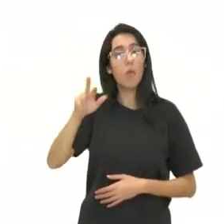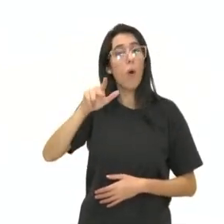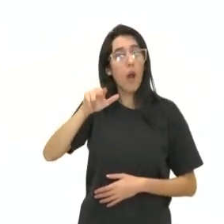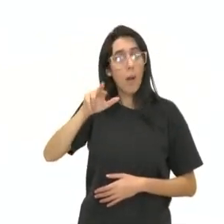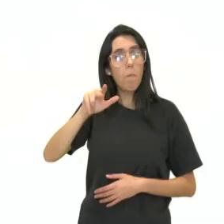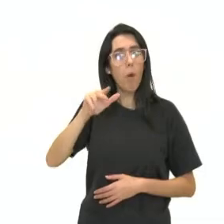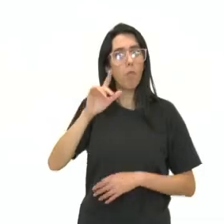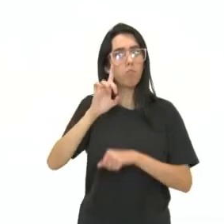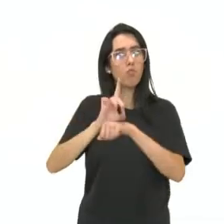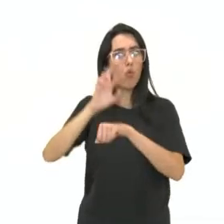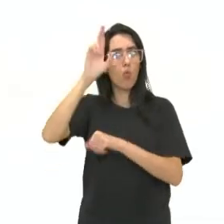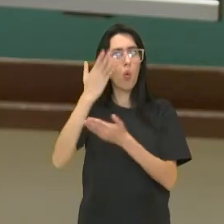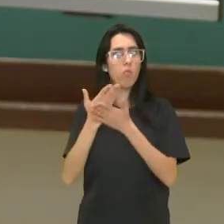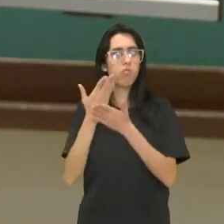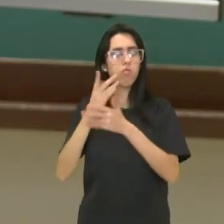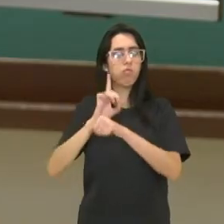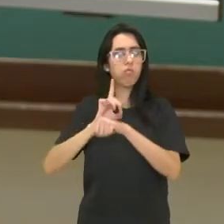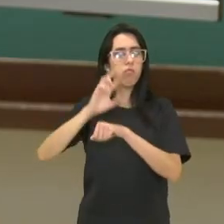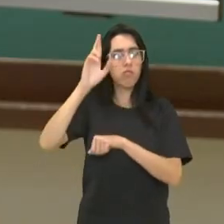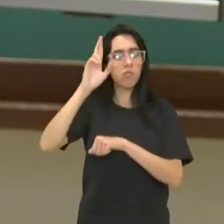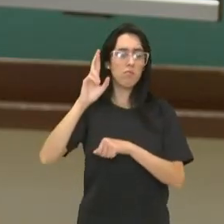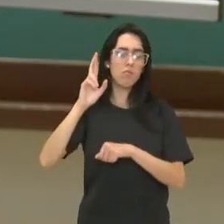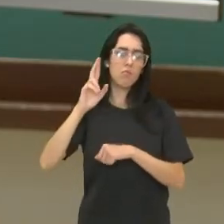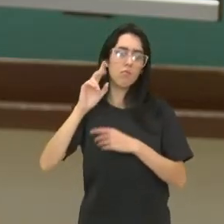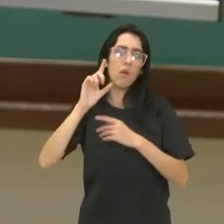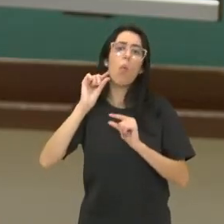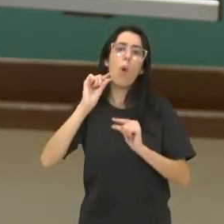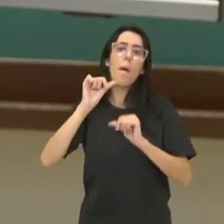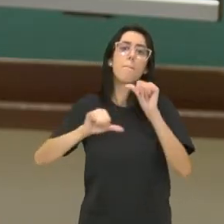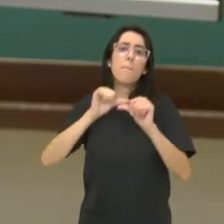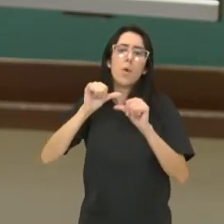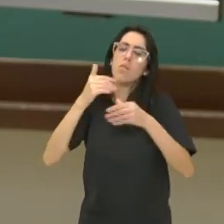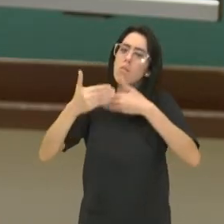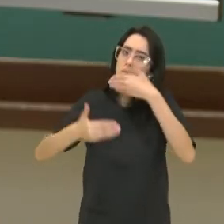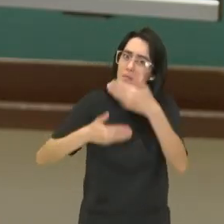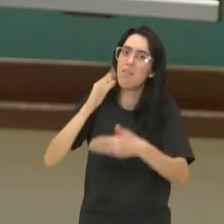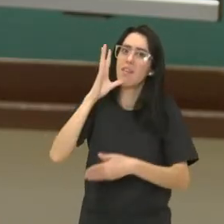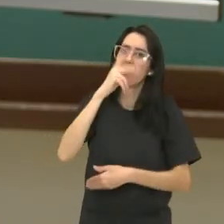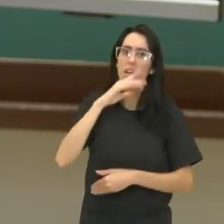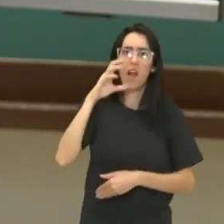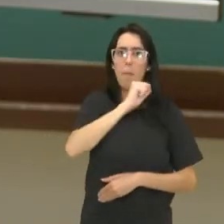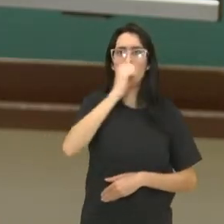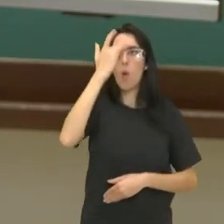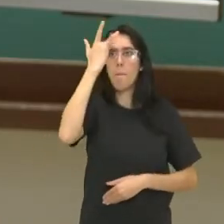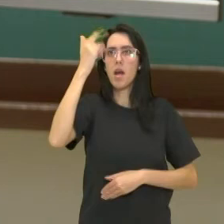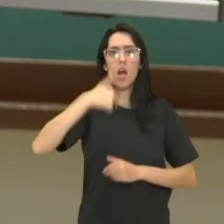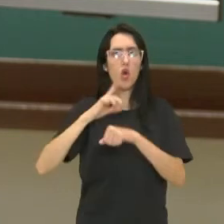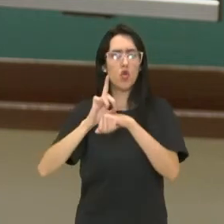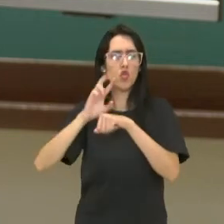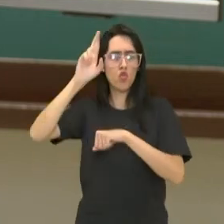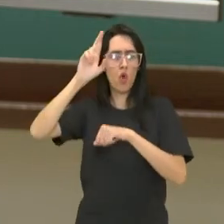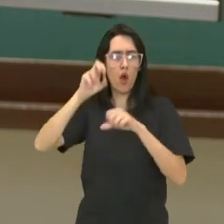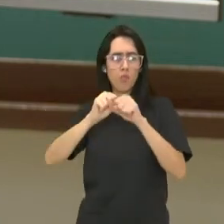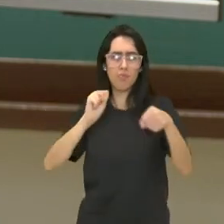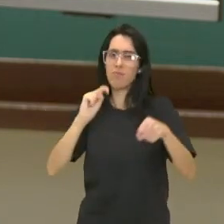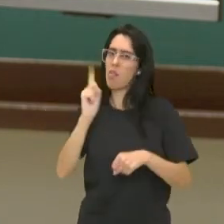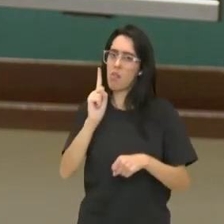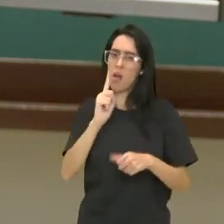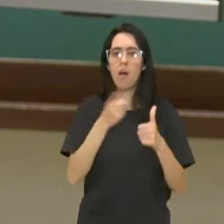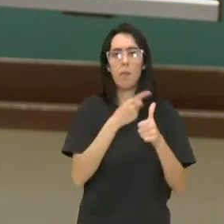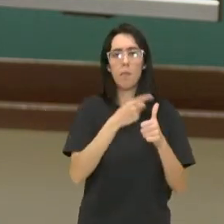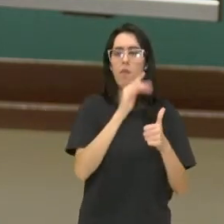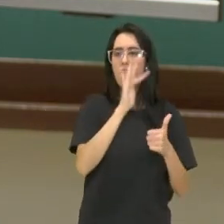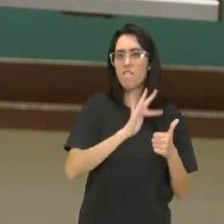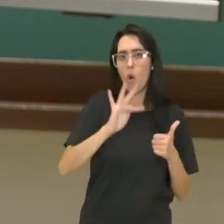mudança gradual, não é de um dia para o outro que a pessoa ela se torna doutor, né? Ela vai fazer